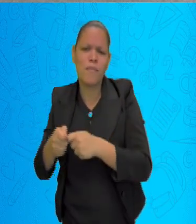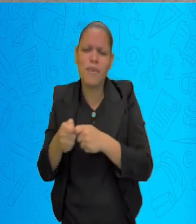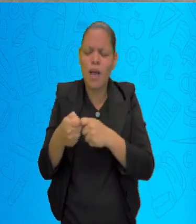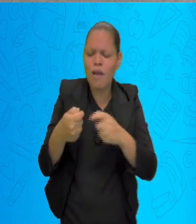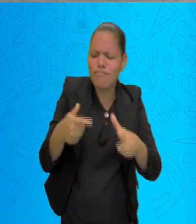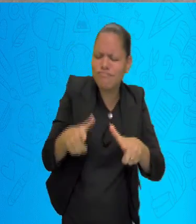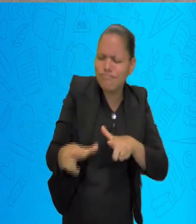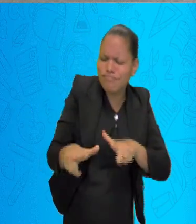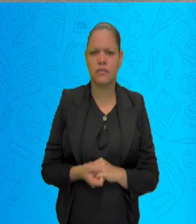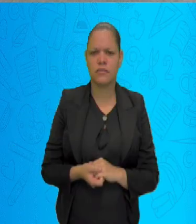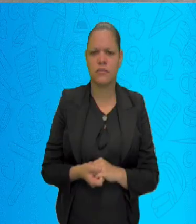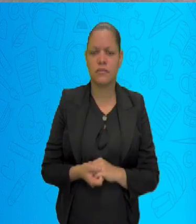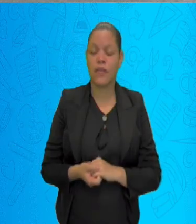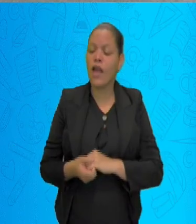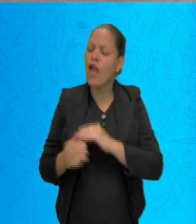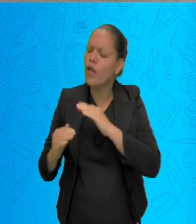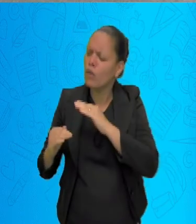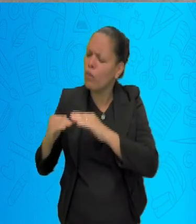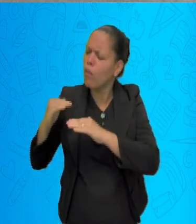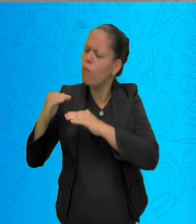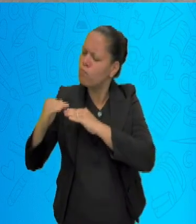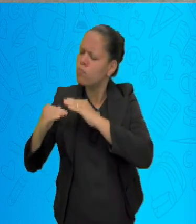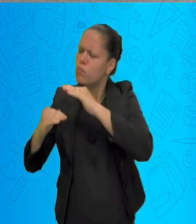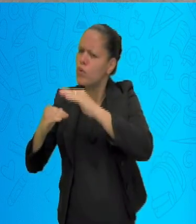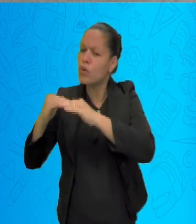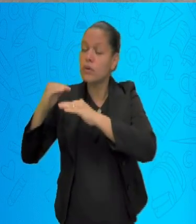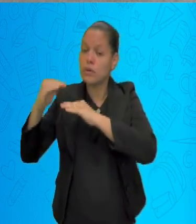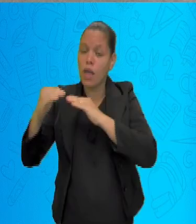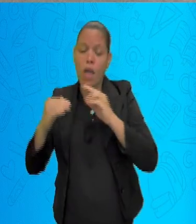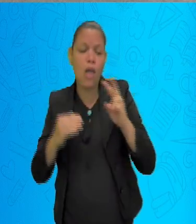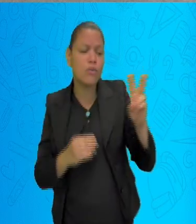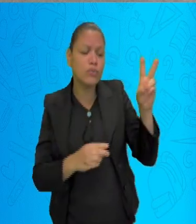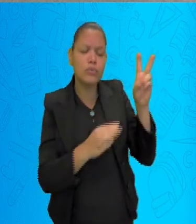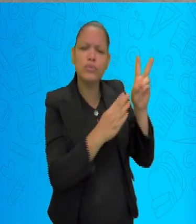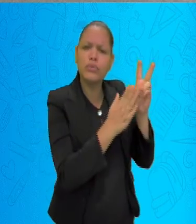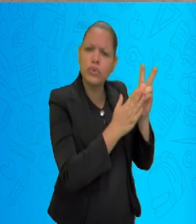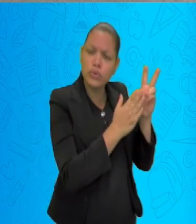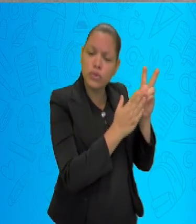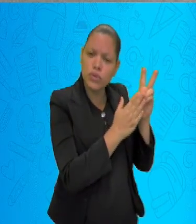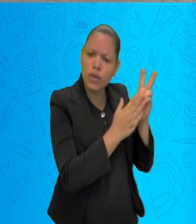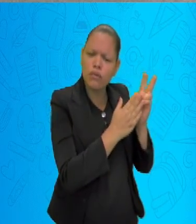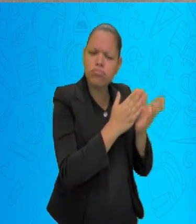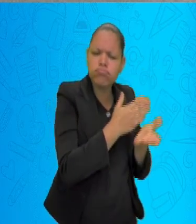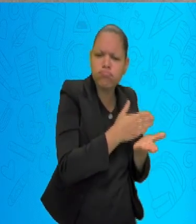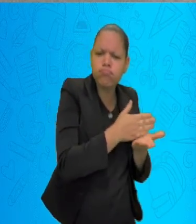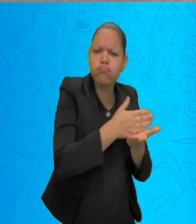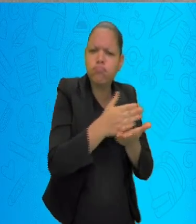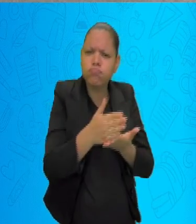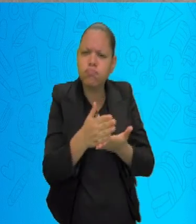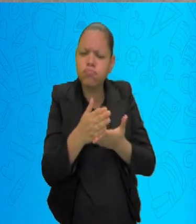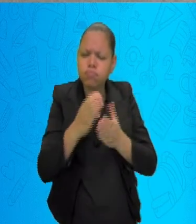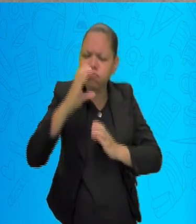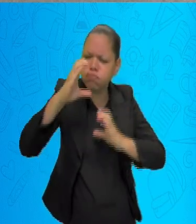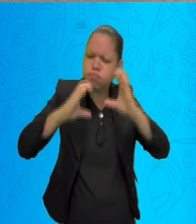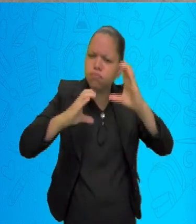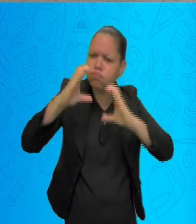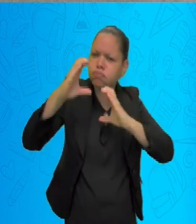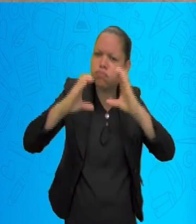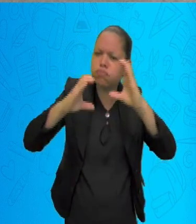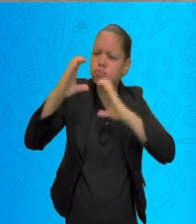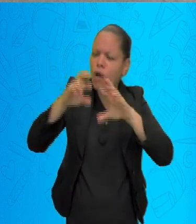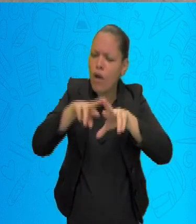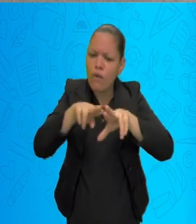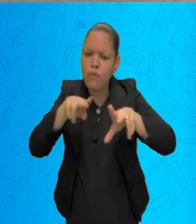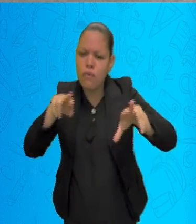e na agricultura. E devido a esse processo, os indígenas passaram a realizar protestos e mobilizações em diversas